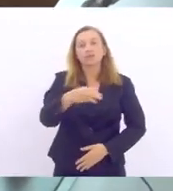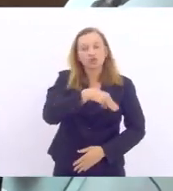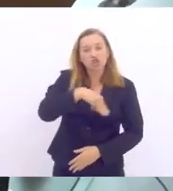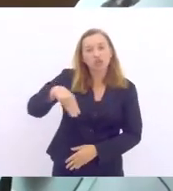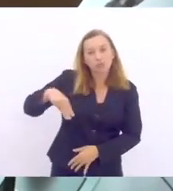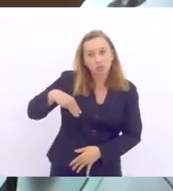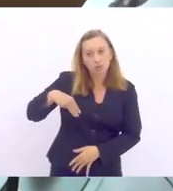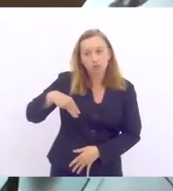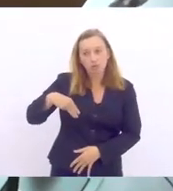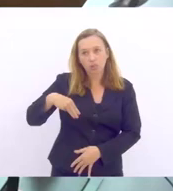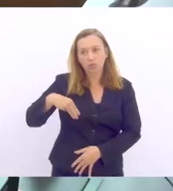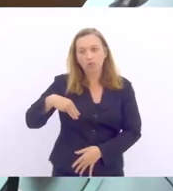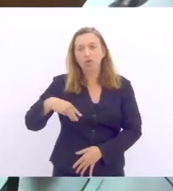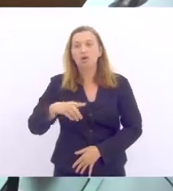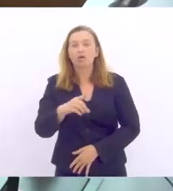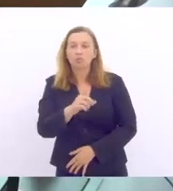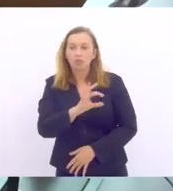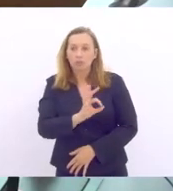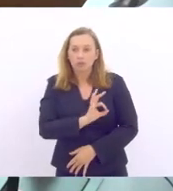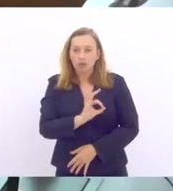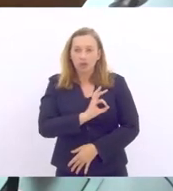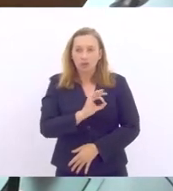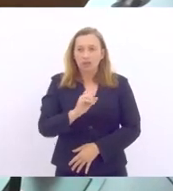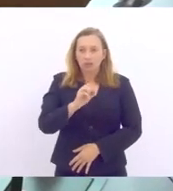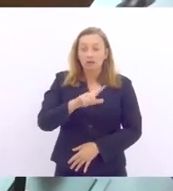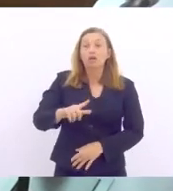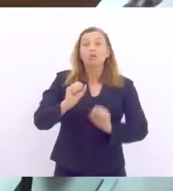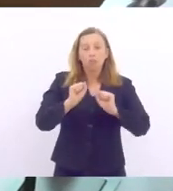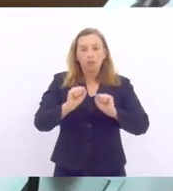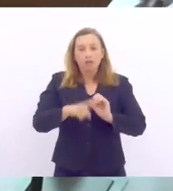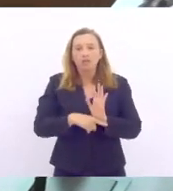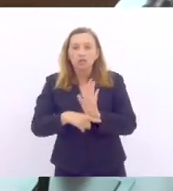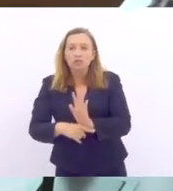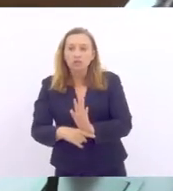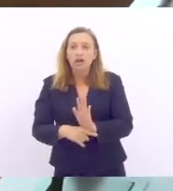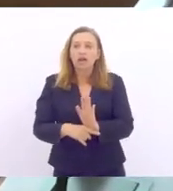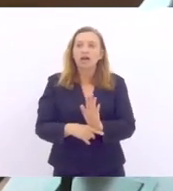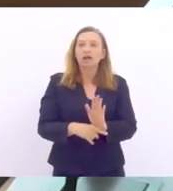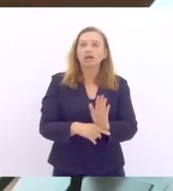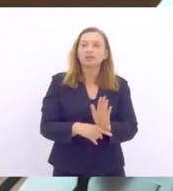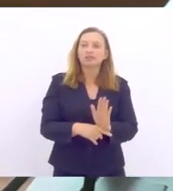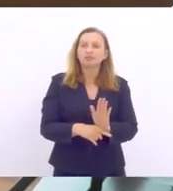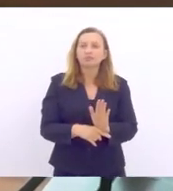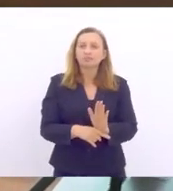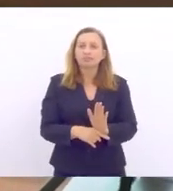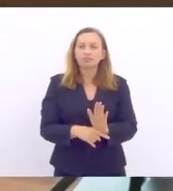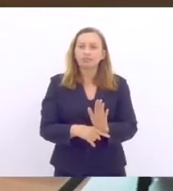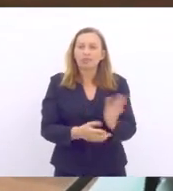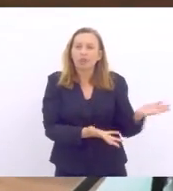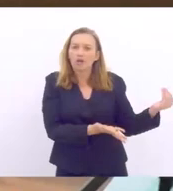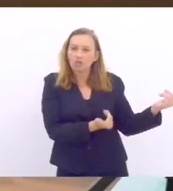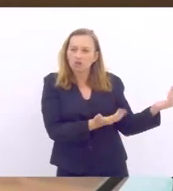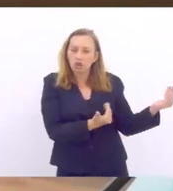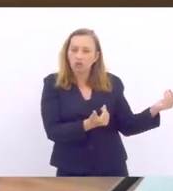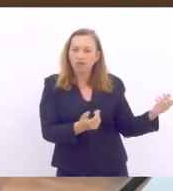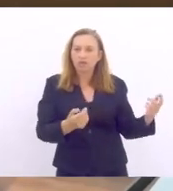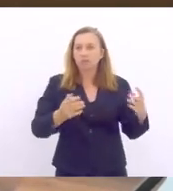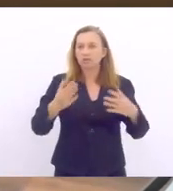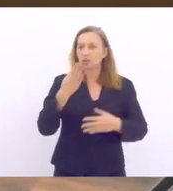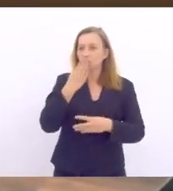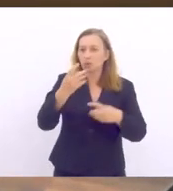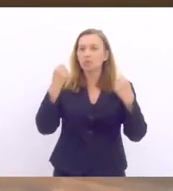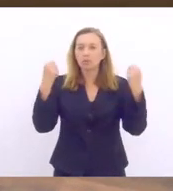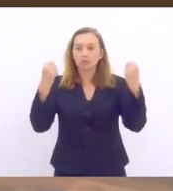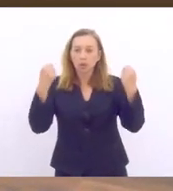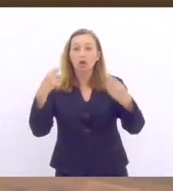Público e parceiros da Polícia Civil, podem ajudar muito no processo, sobretudo com os jovens torcedores, porque